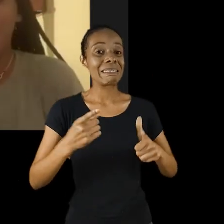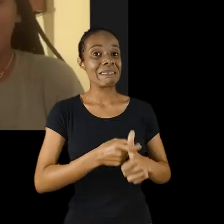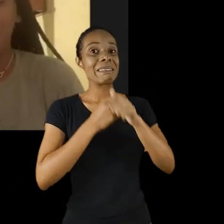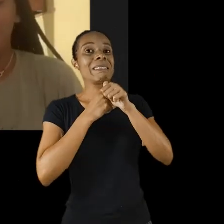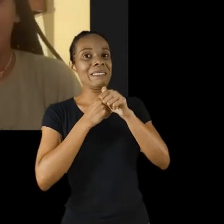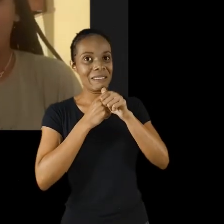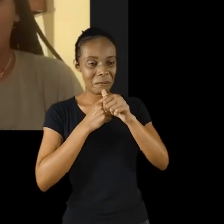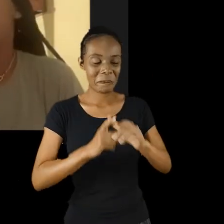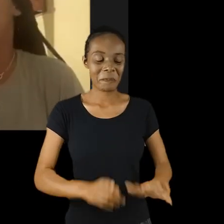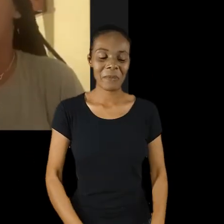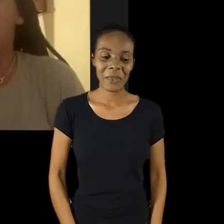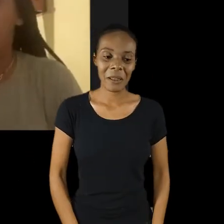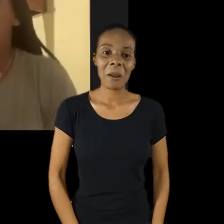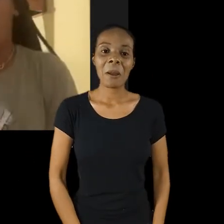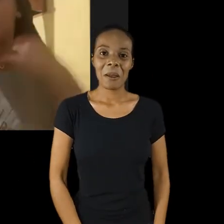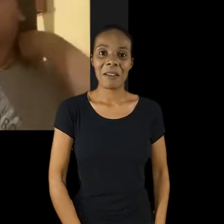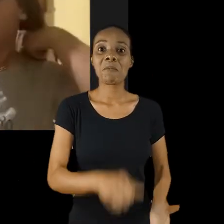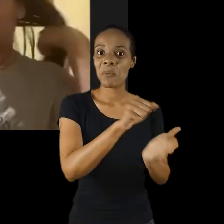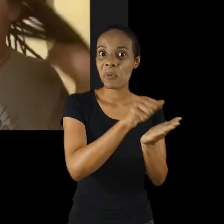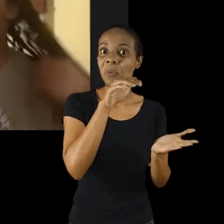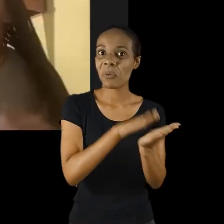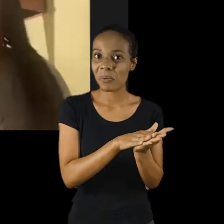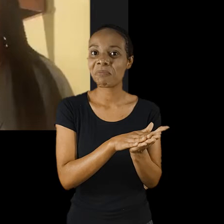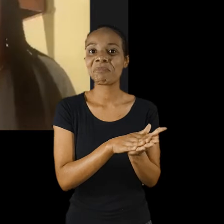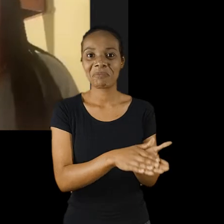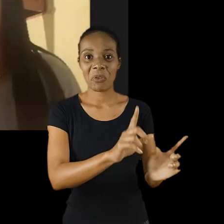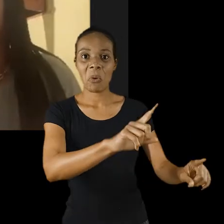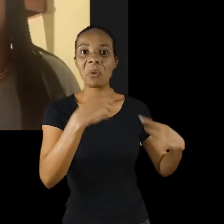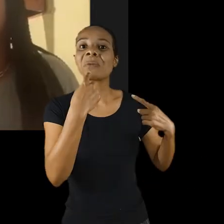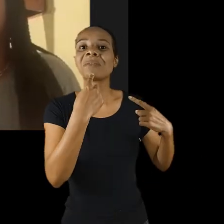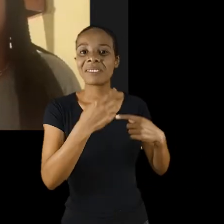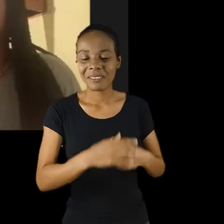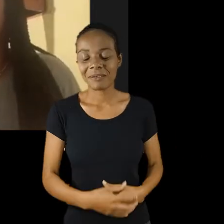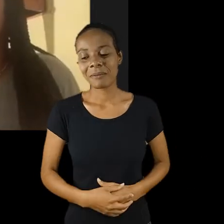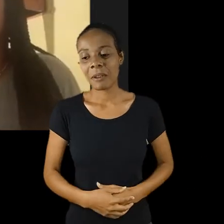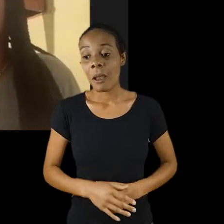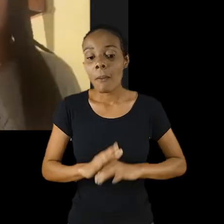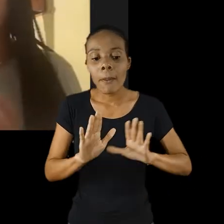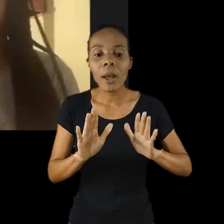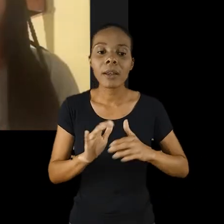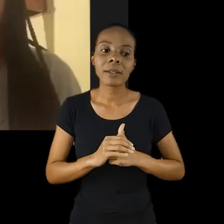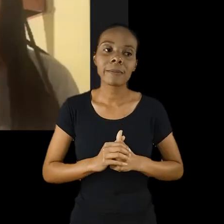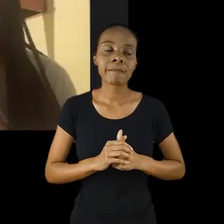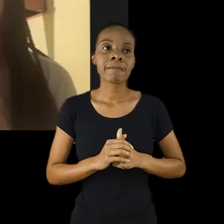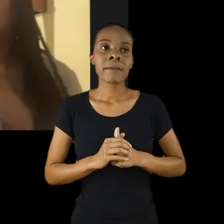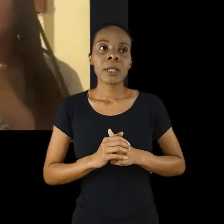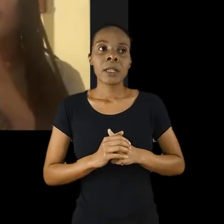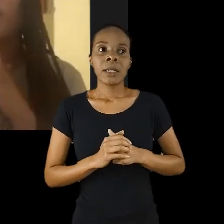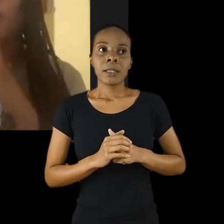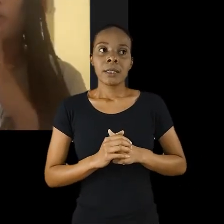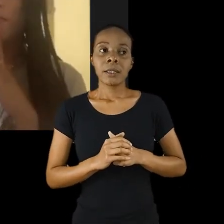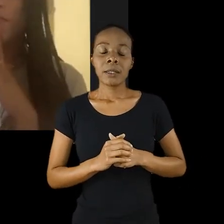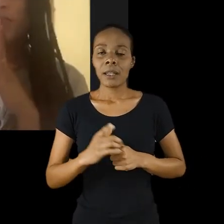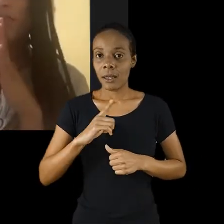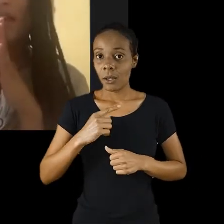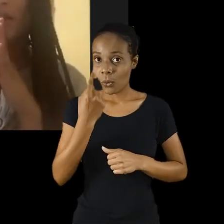que eu lido de formas perigosas também, sabe? Eu tenho uma música que vai sair no meu álbum